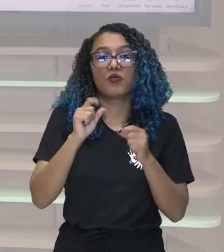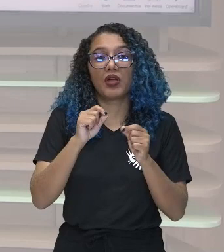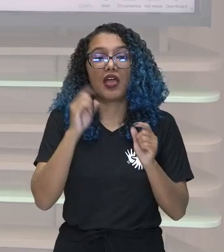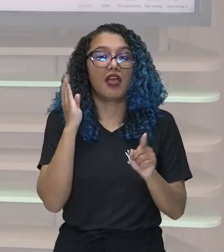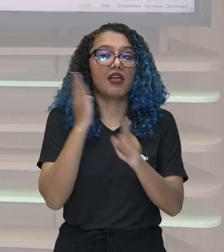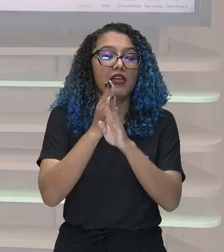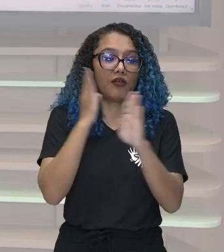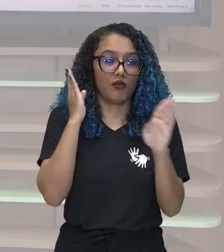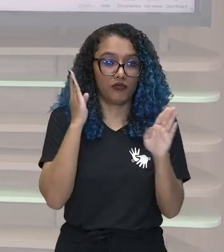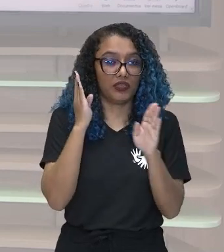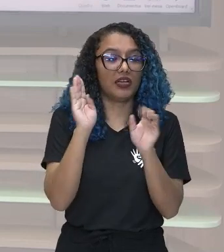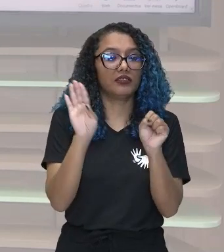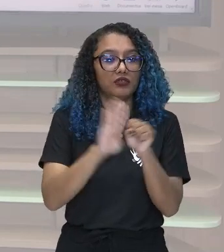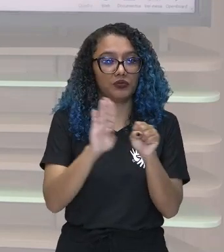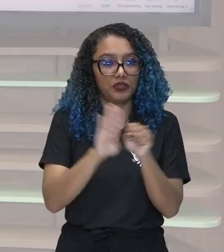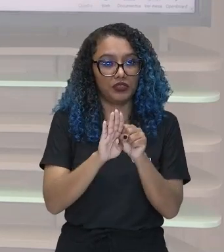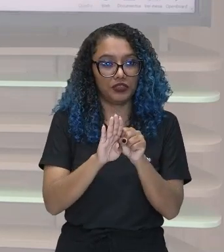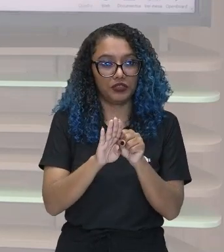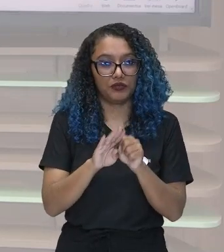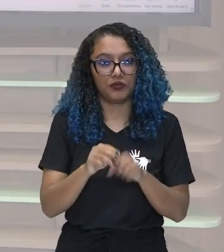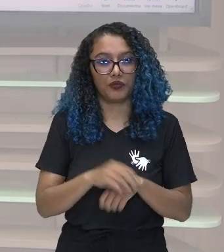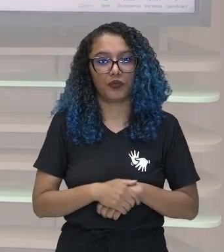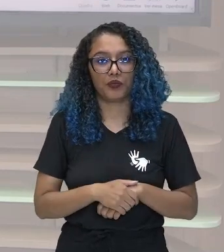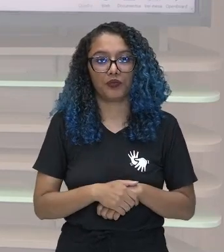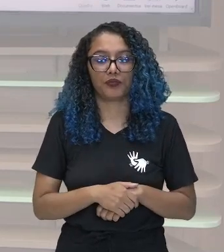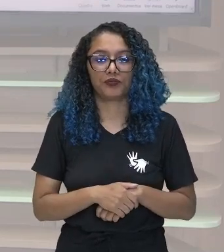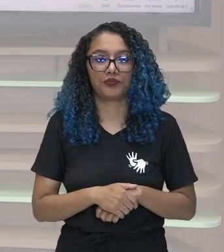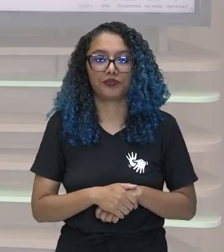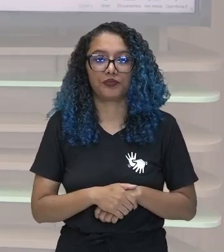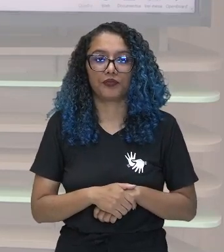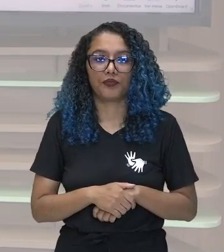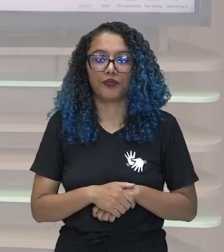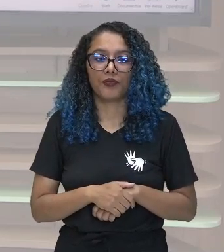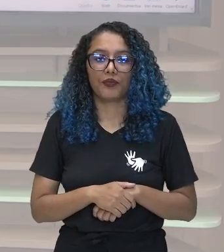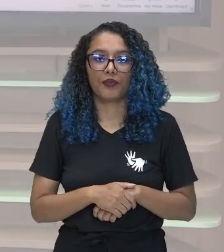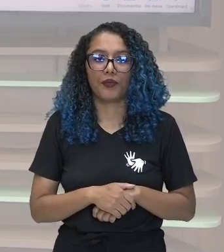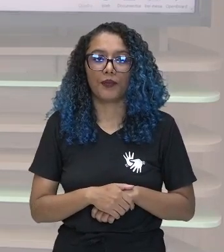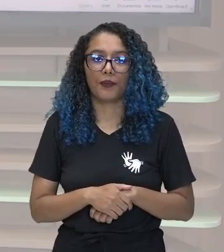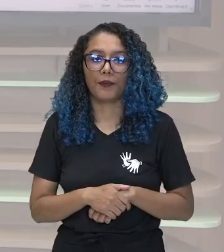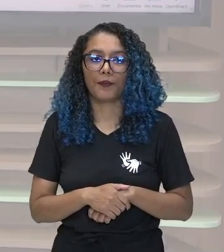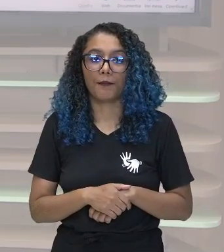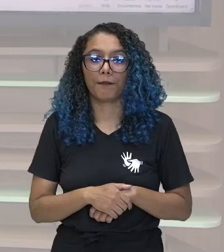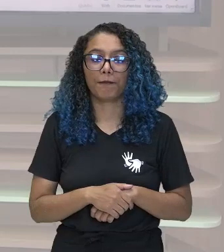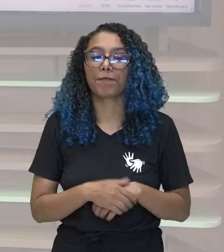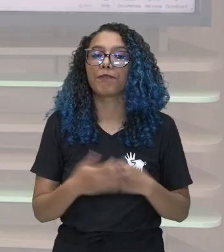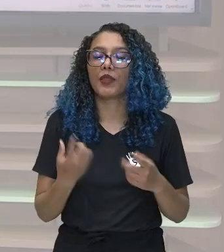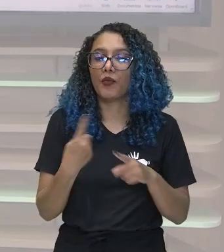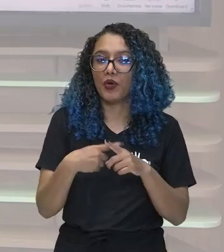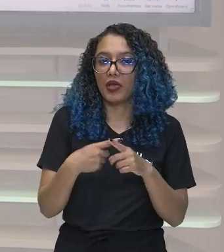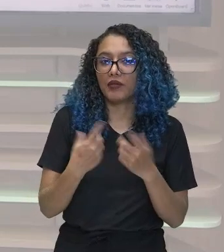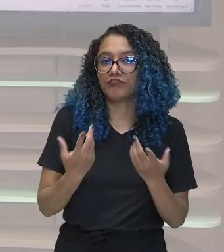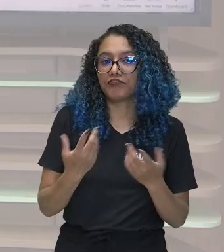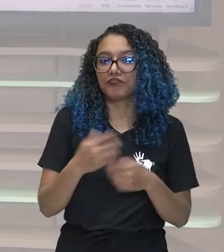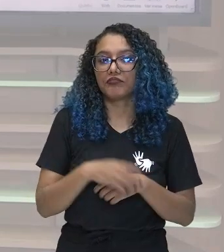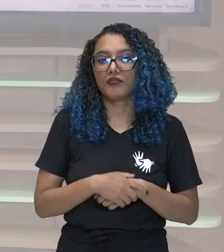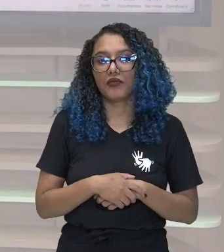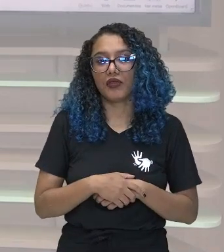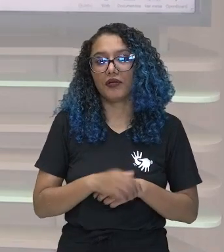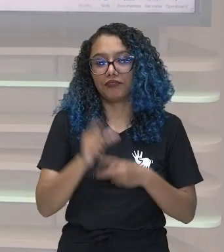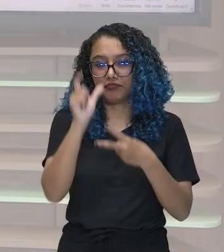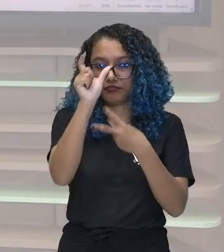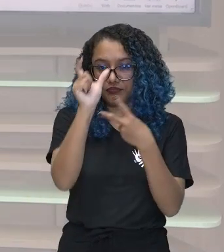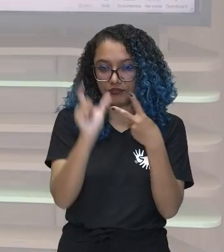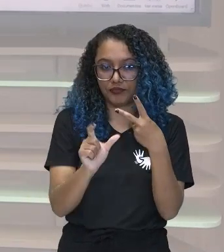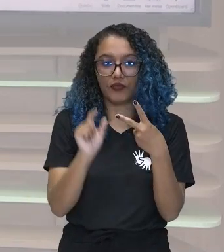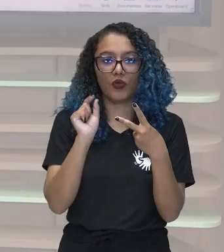esses adjetivos, porque no conceito dele, ele diz bem assim, que as palavras anexo e incluso concordam